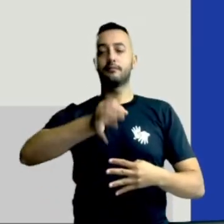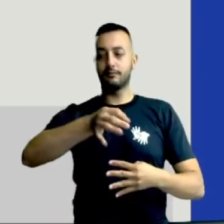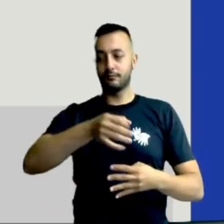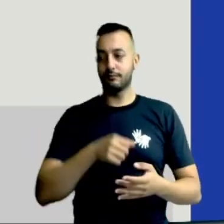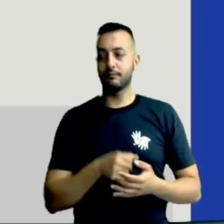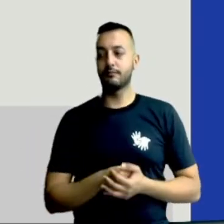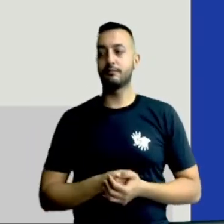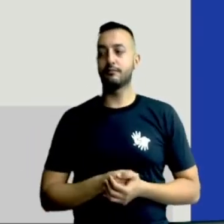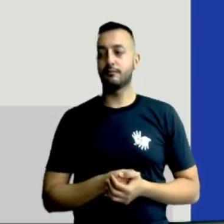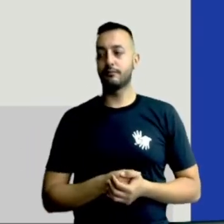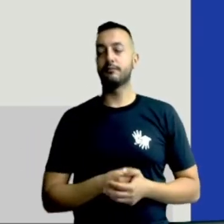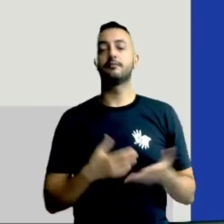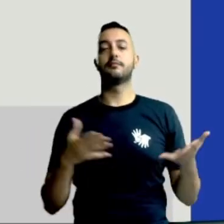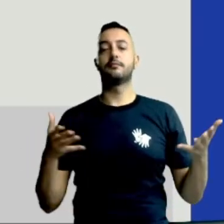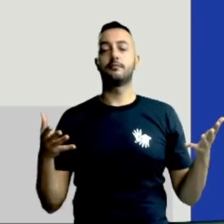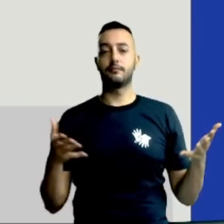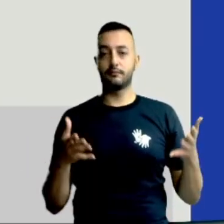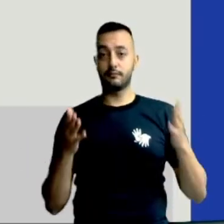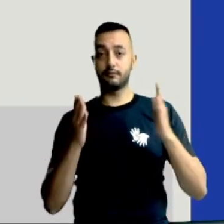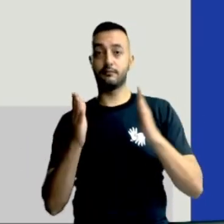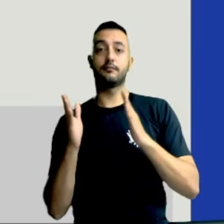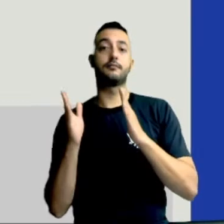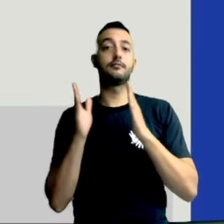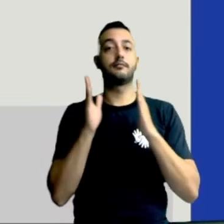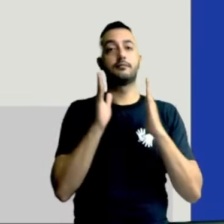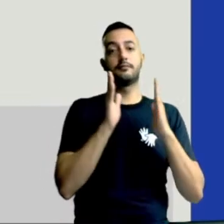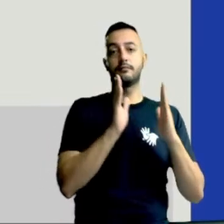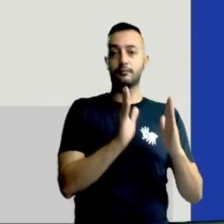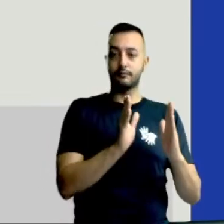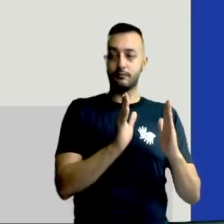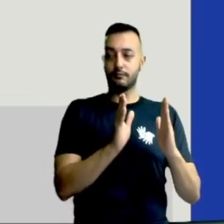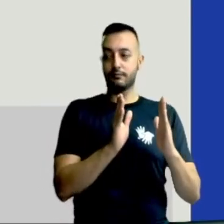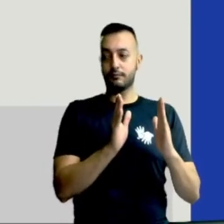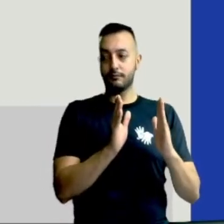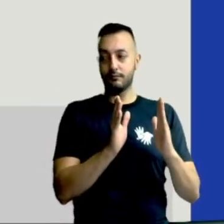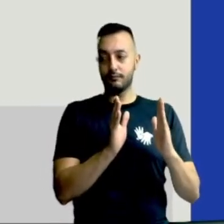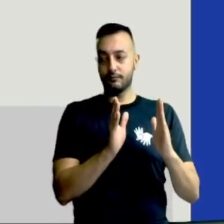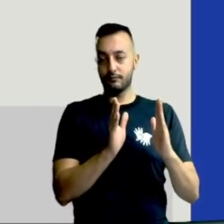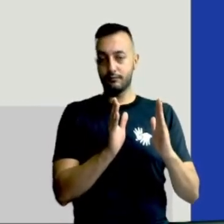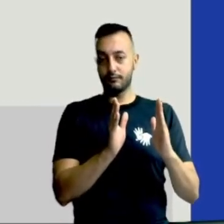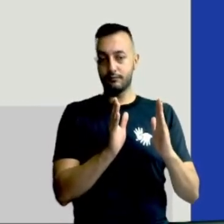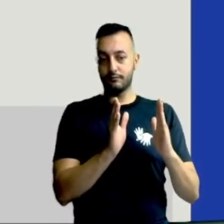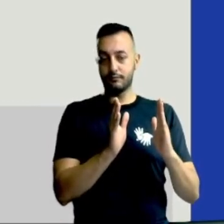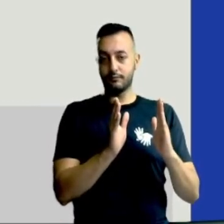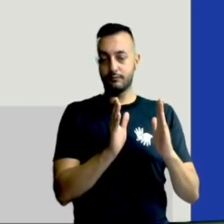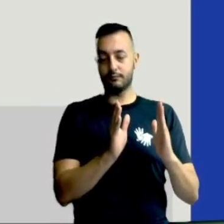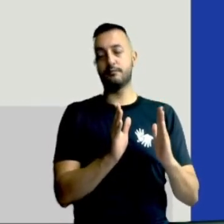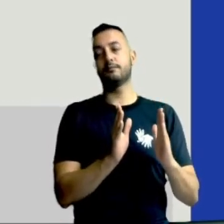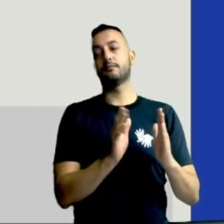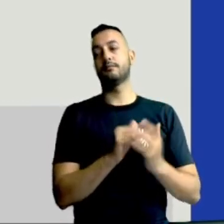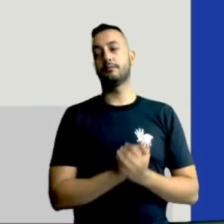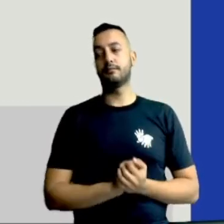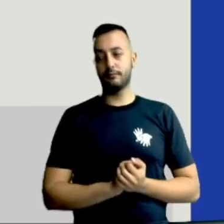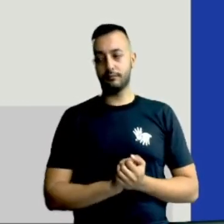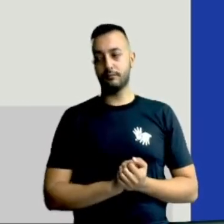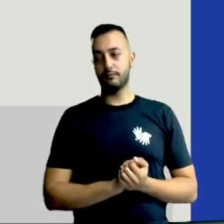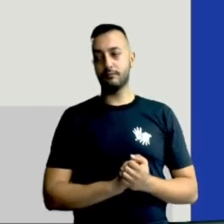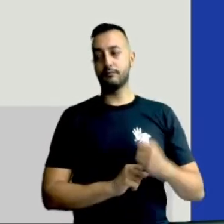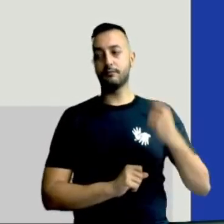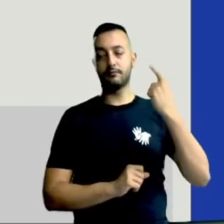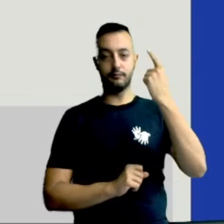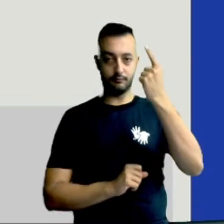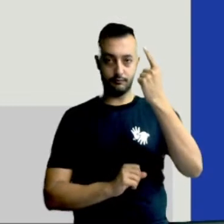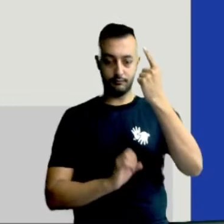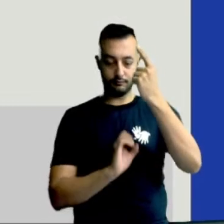4. Agora, vamos à casa da dezena de milhar.